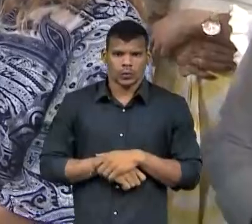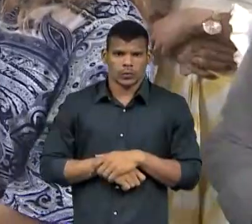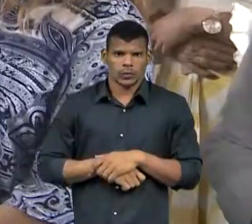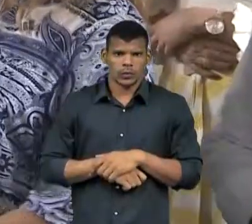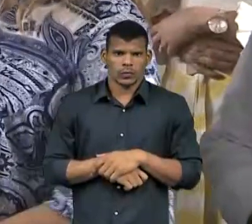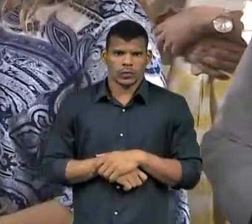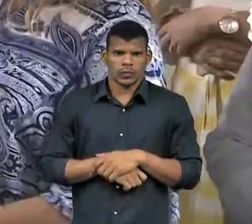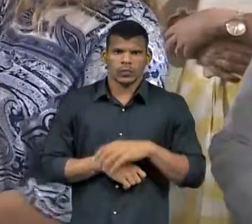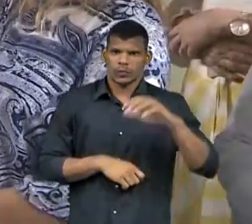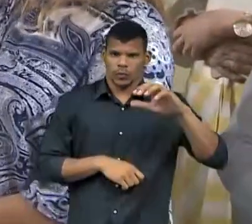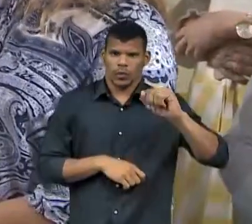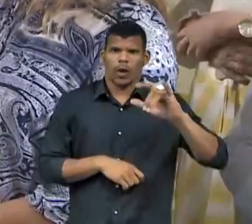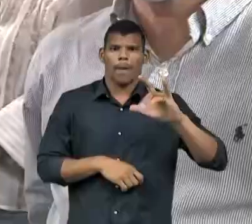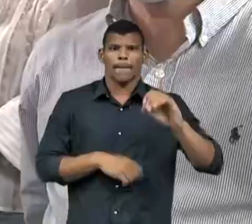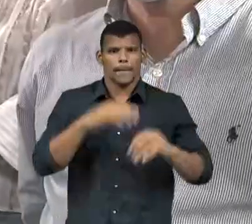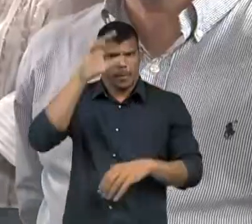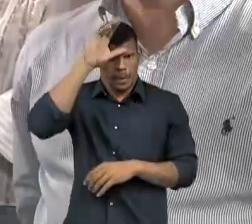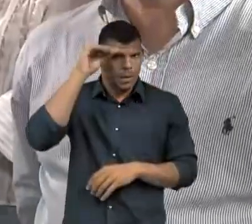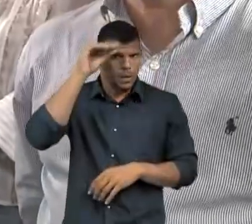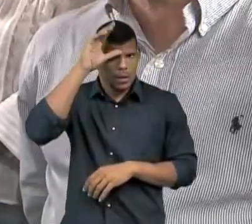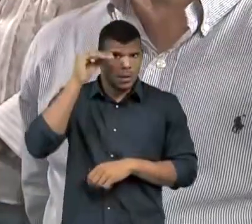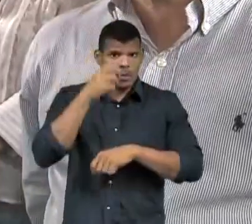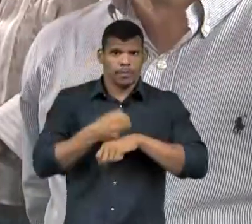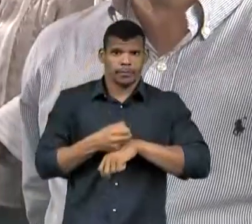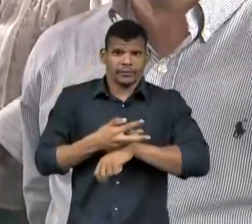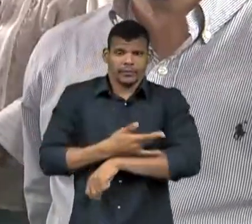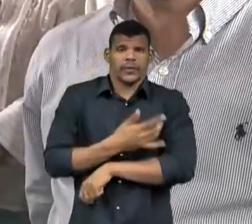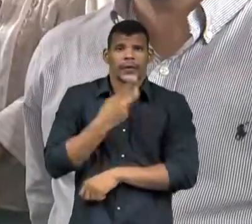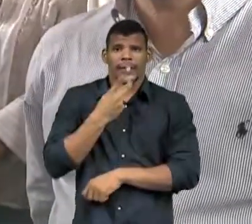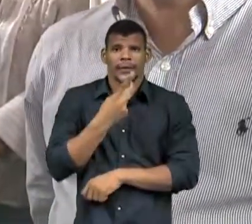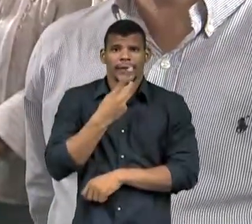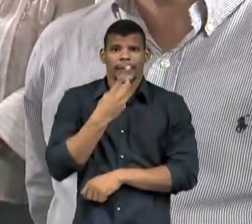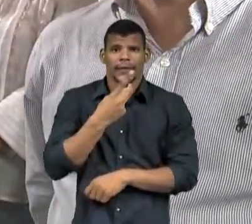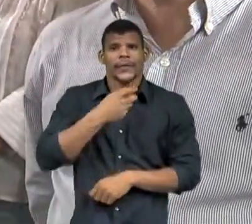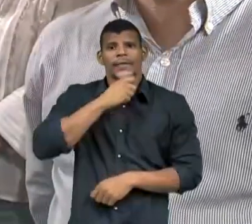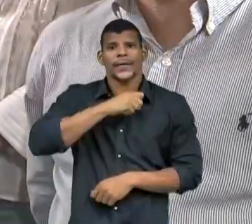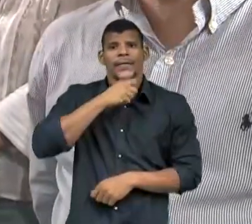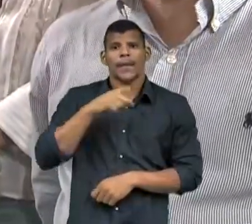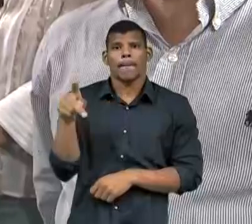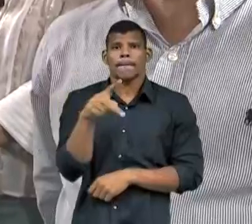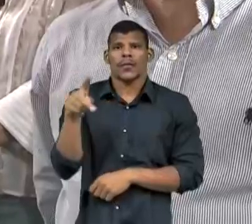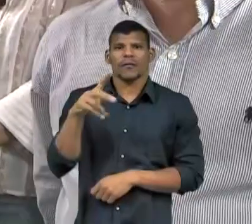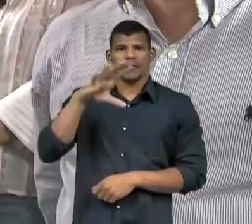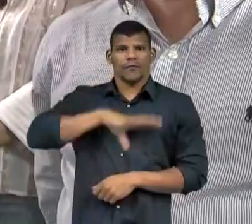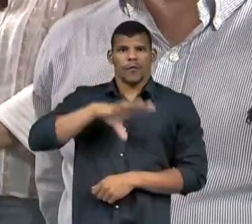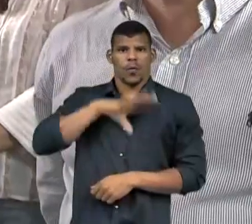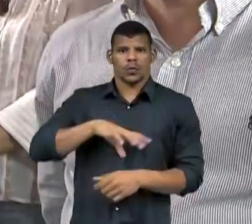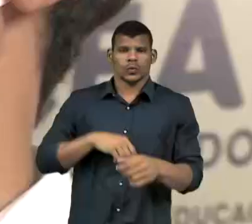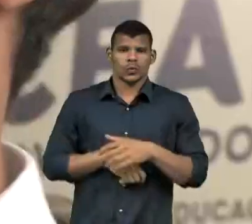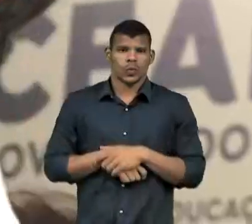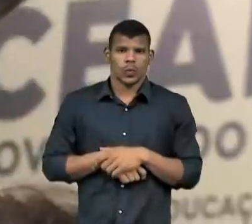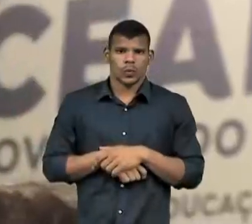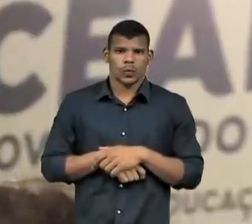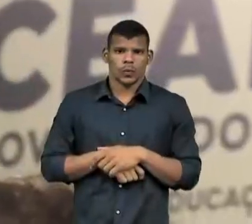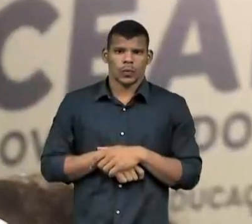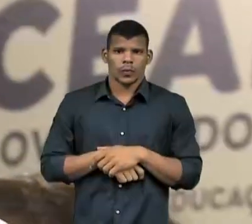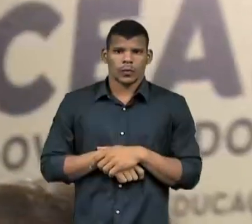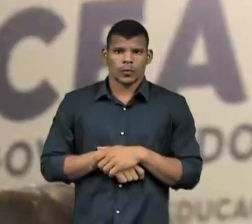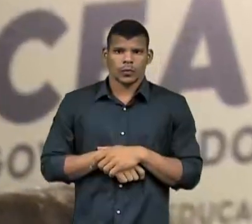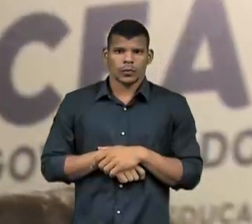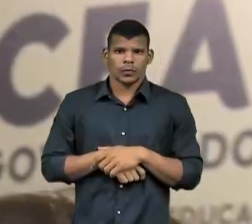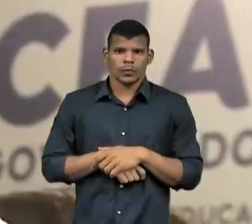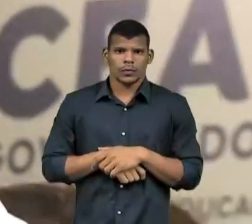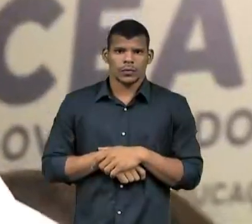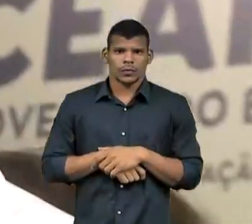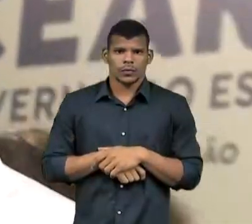governador Camilo Santana se emocionou ao falar da avó professora de português e do avô professor universitário. Segundo ele,